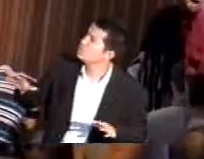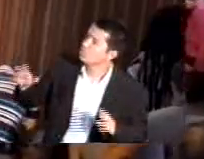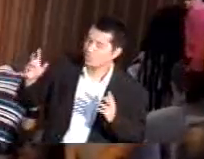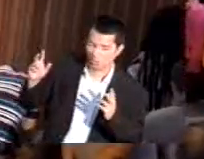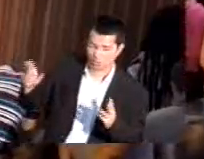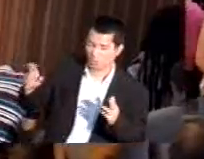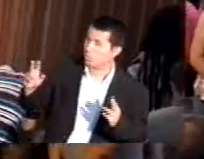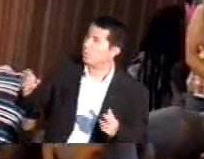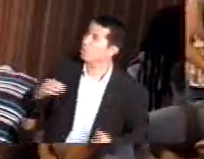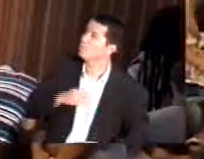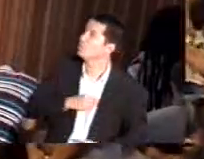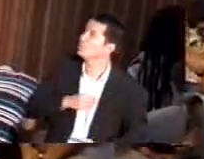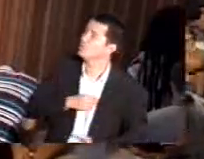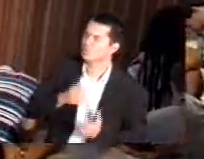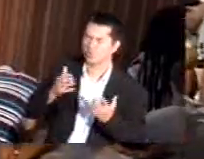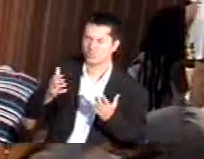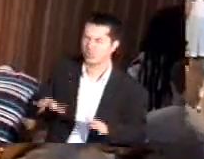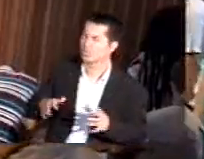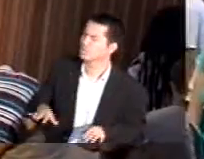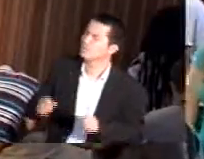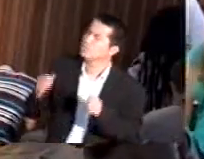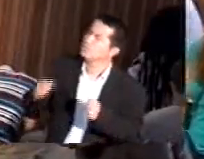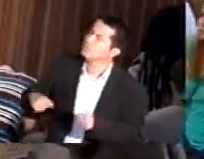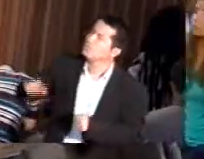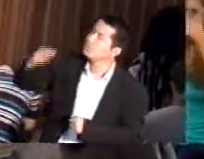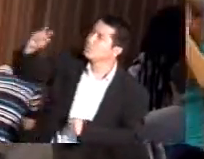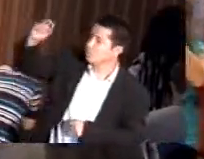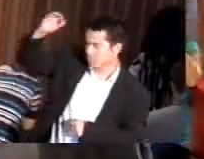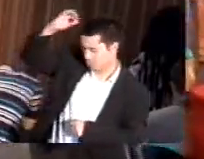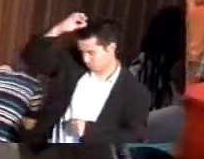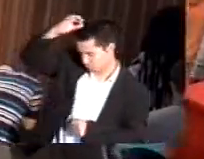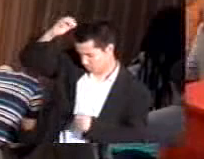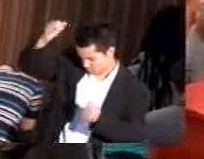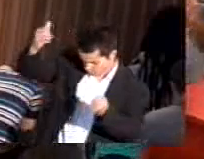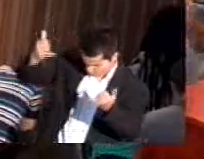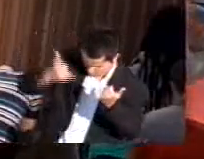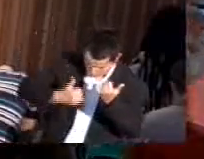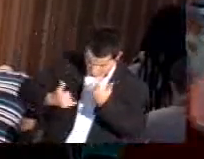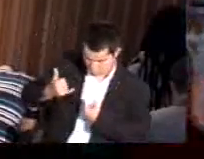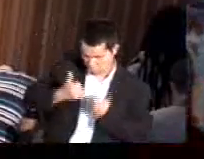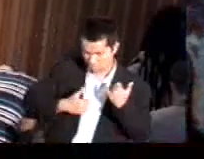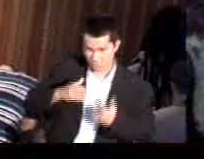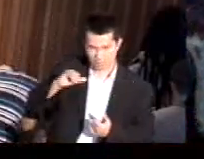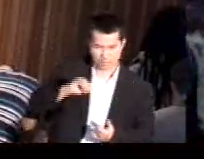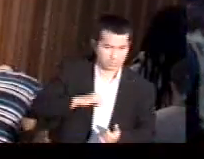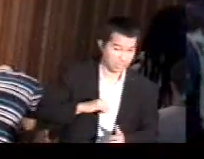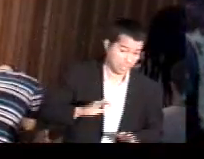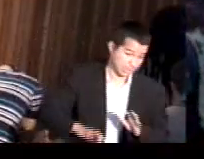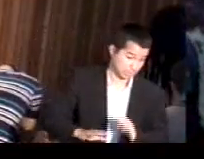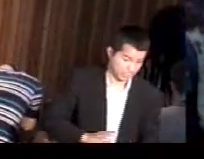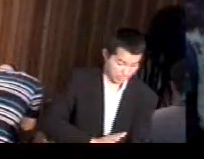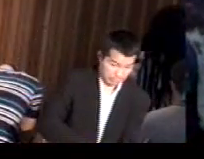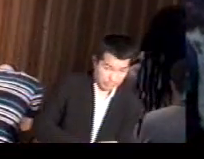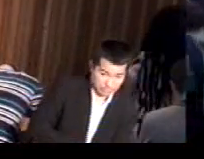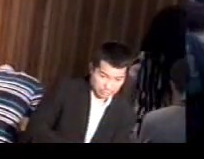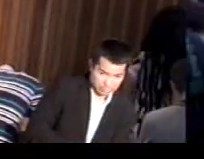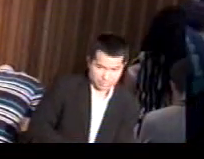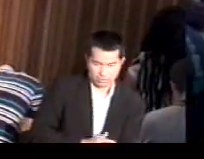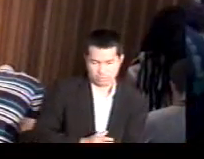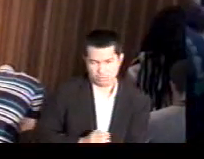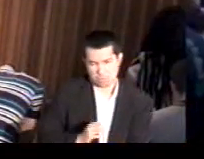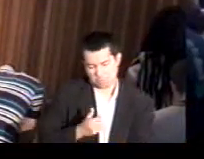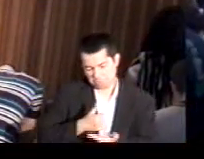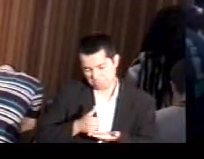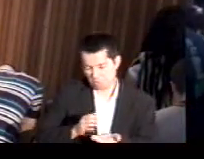eu preciso do poder do teu Espírito. Se existem vícios na tua vida, que o Espírito